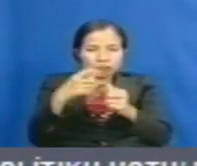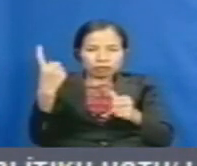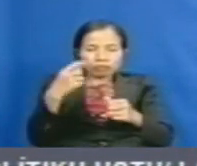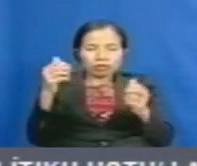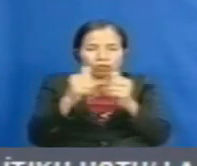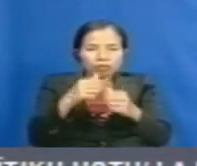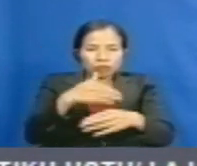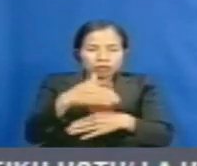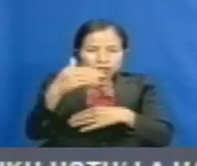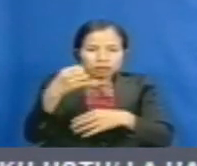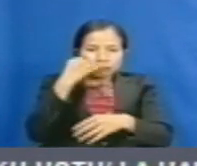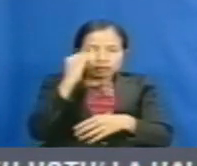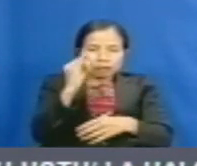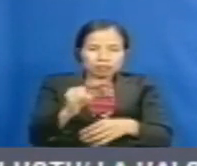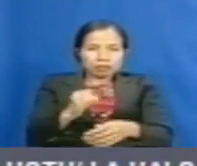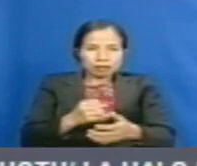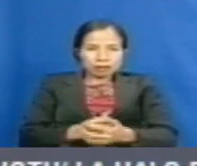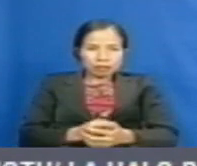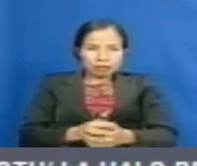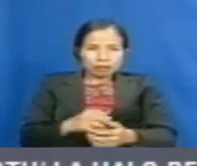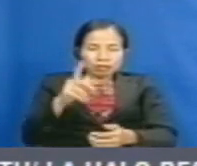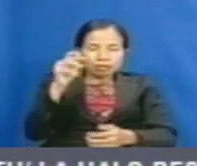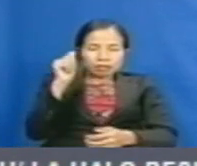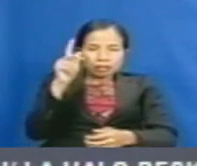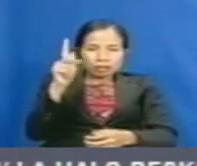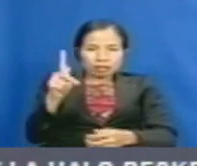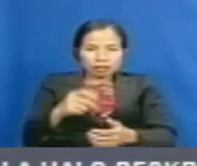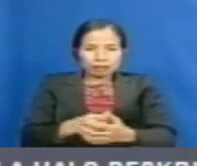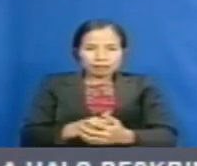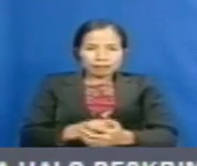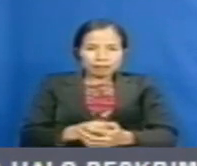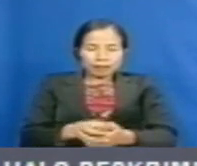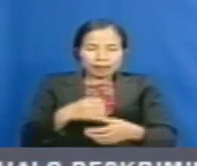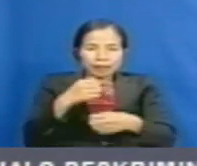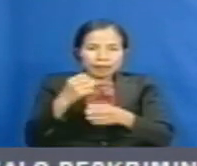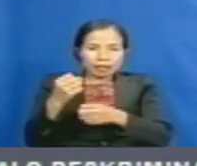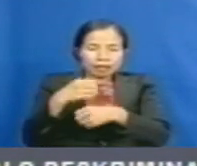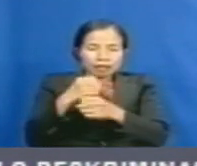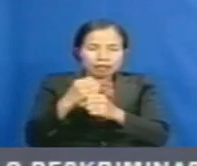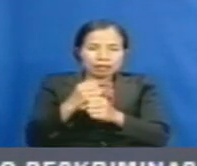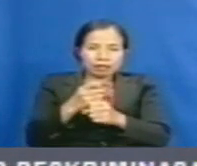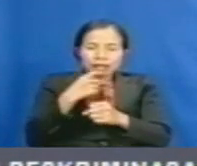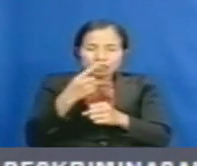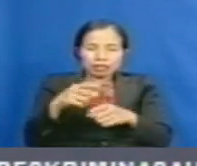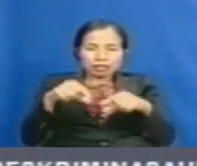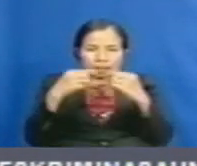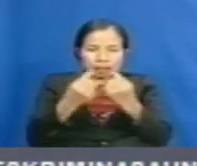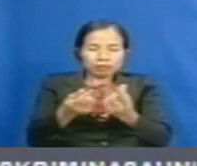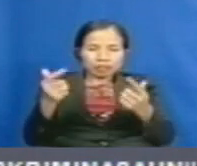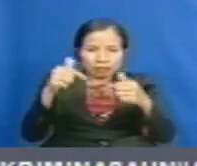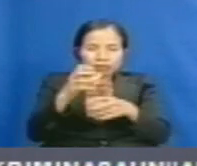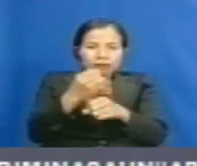processo investigação nian. Comissão Anticorrupção haruka equipa de mai